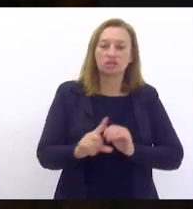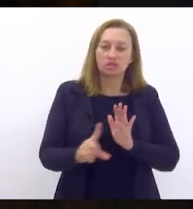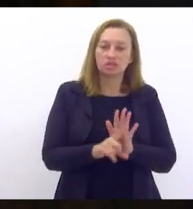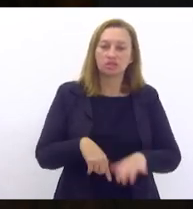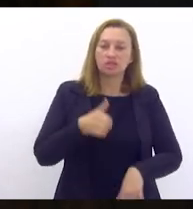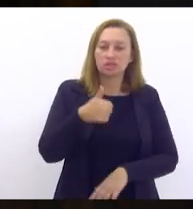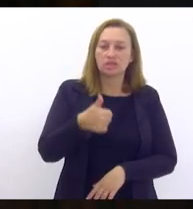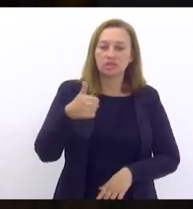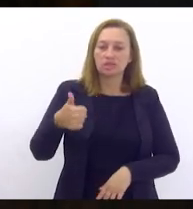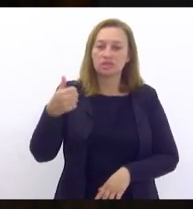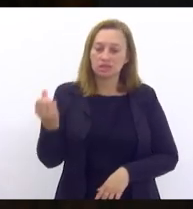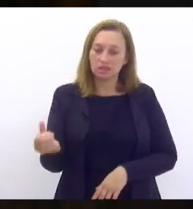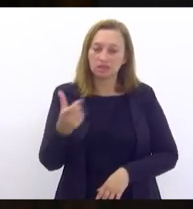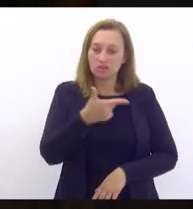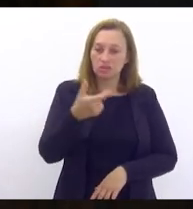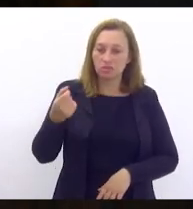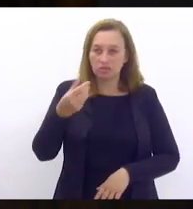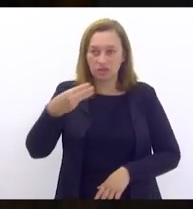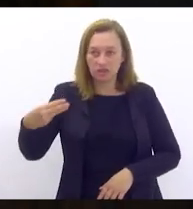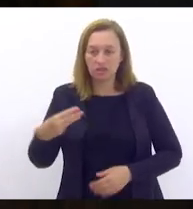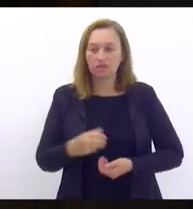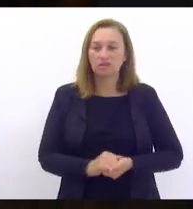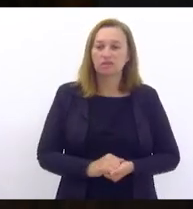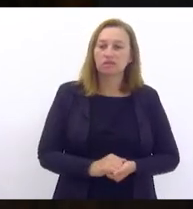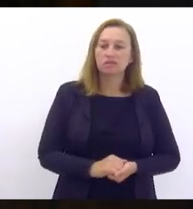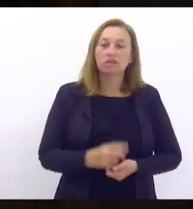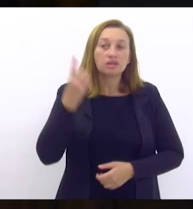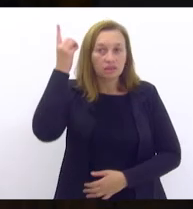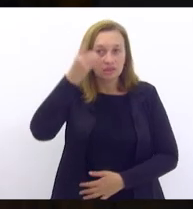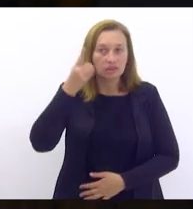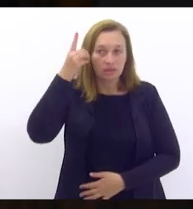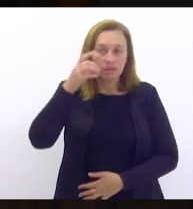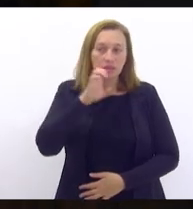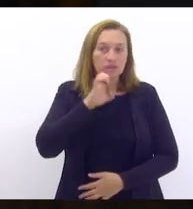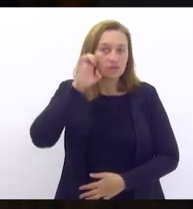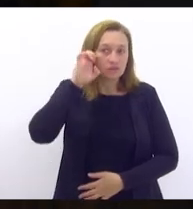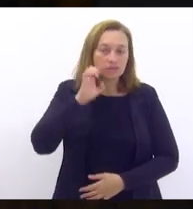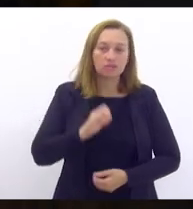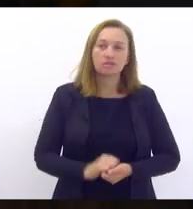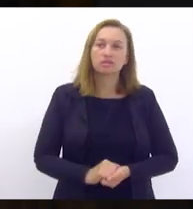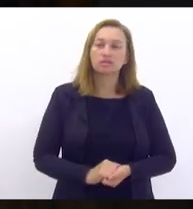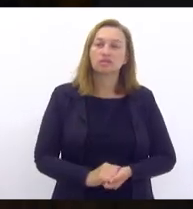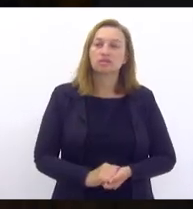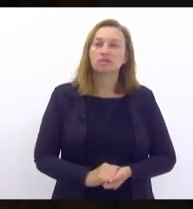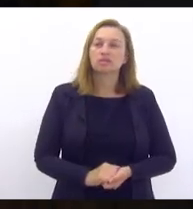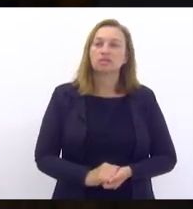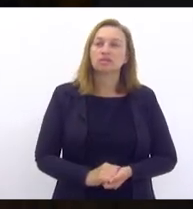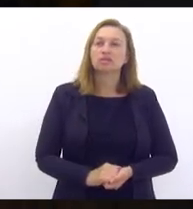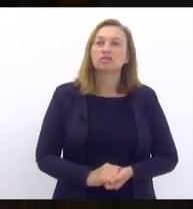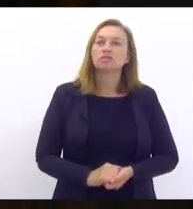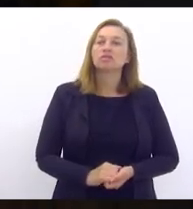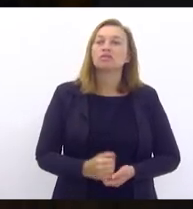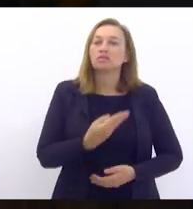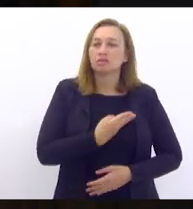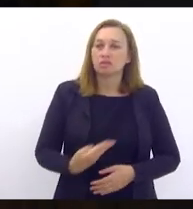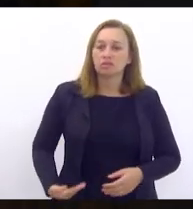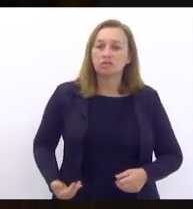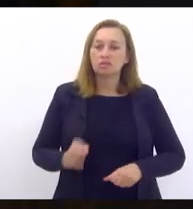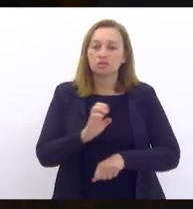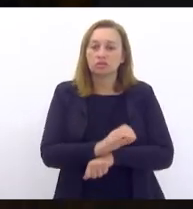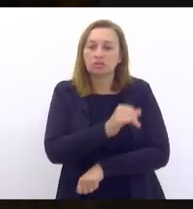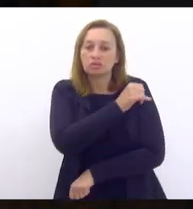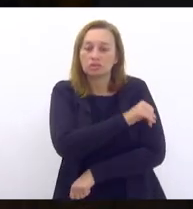número 116 de 2023, de autoria da deputada Élica Takimoto, que solicita ao excelentíssimo governador do Estado do Rio de